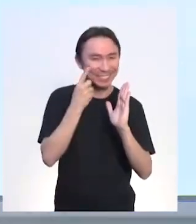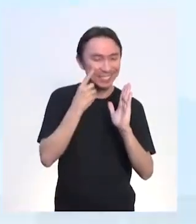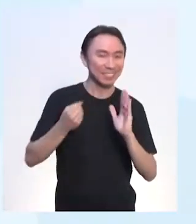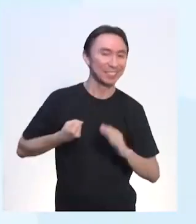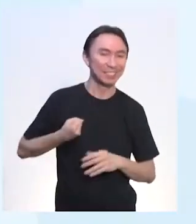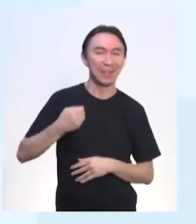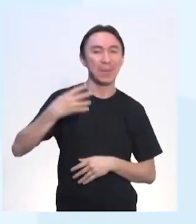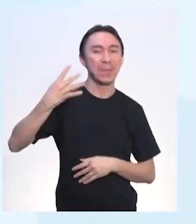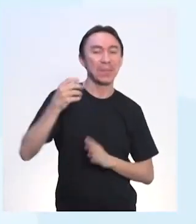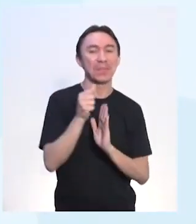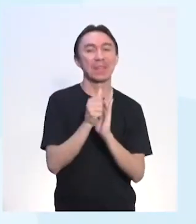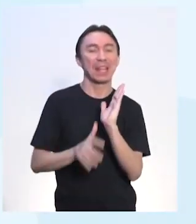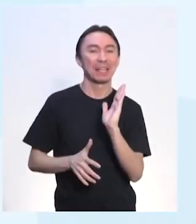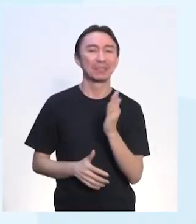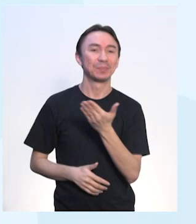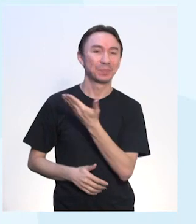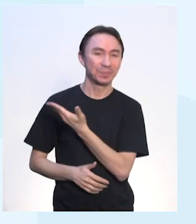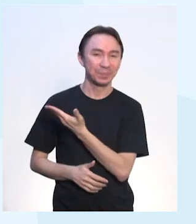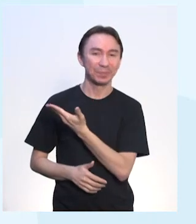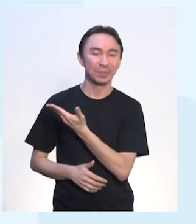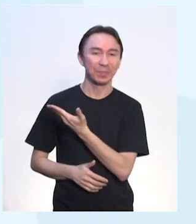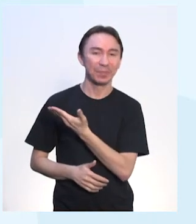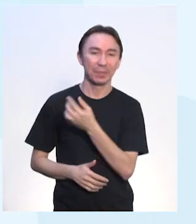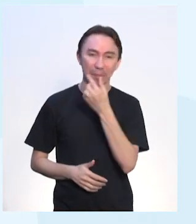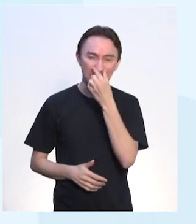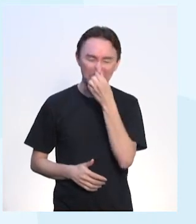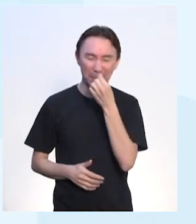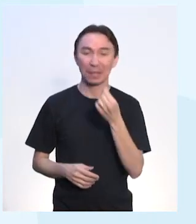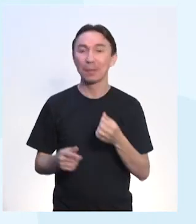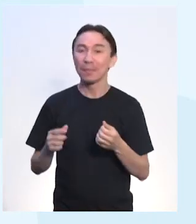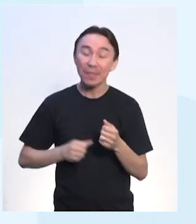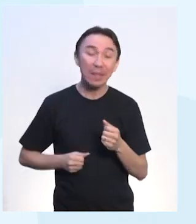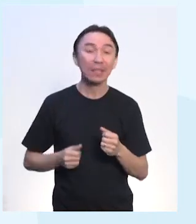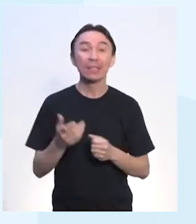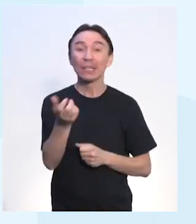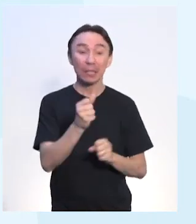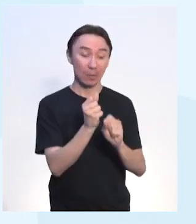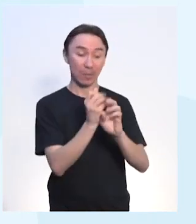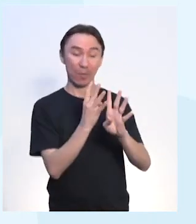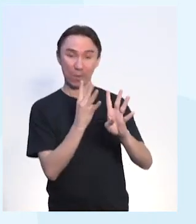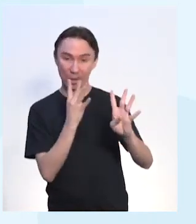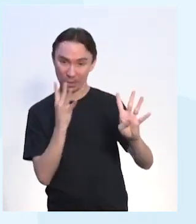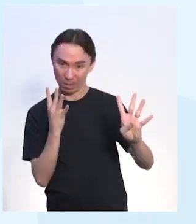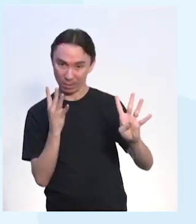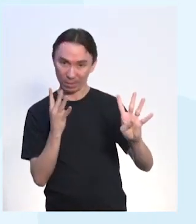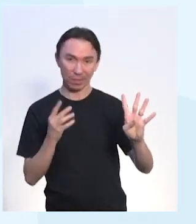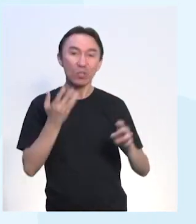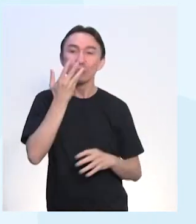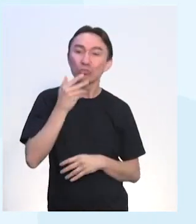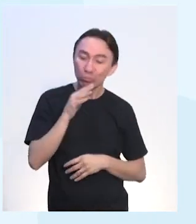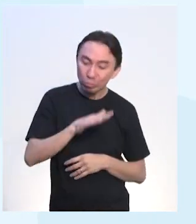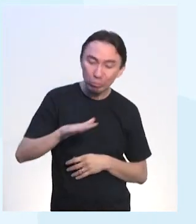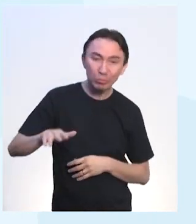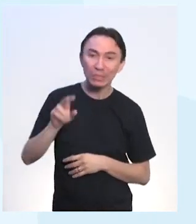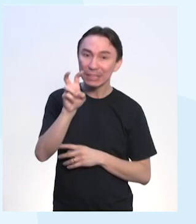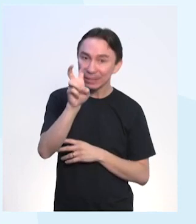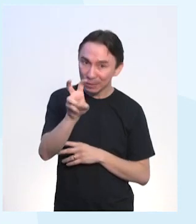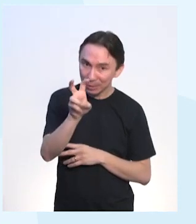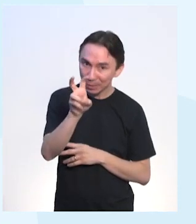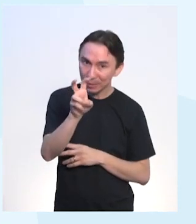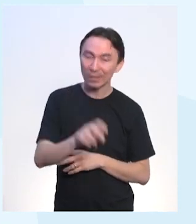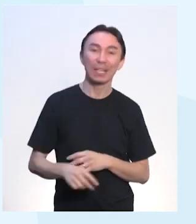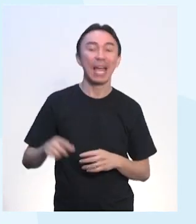4 na tela para os nossos alunos. Para formar filas com 5 crianças, sendo